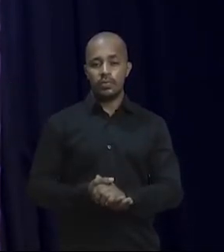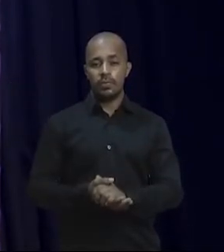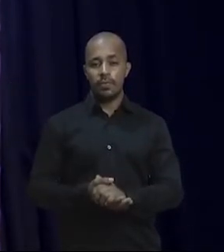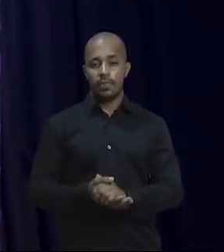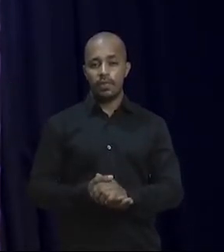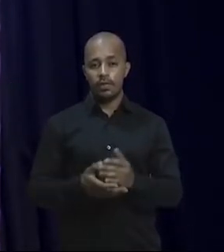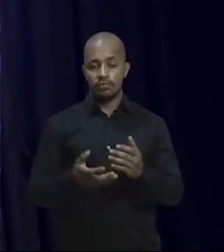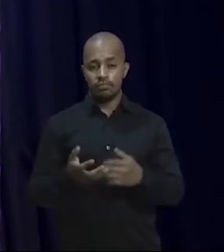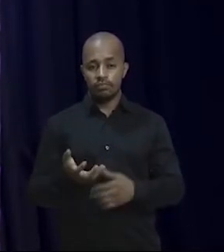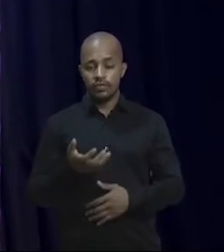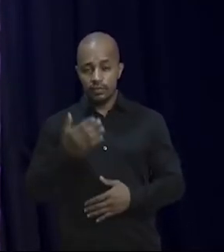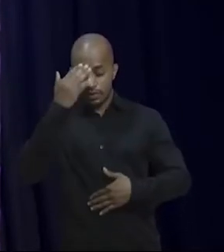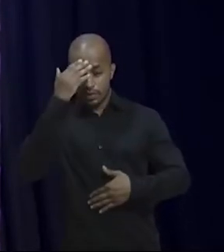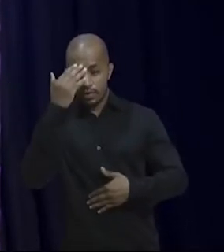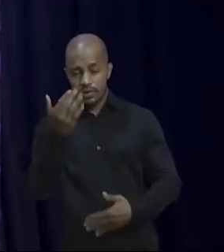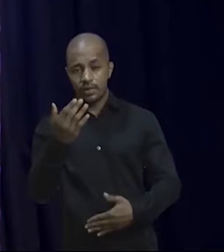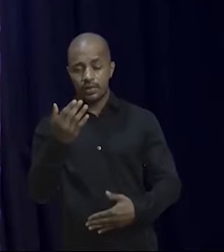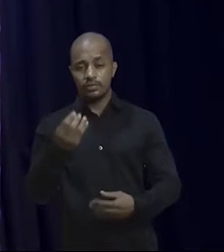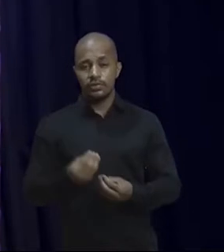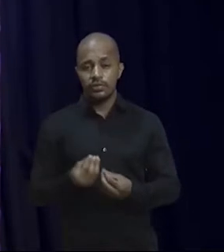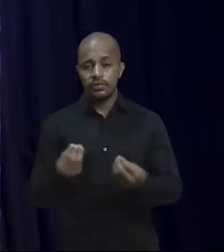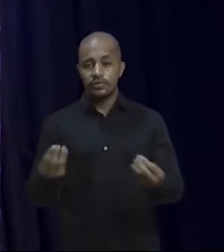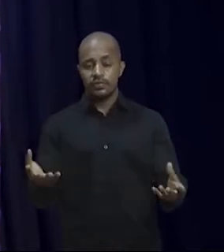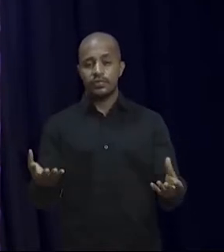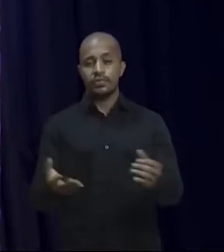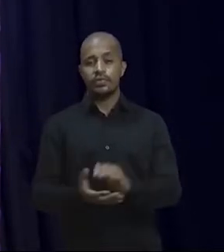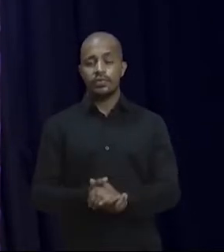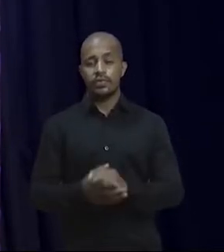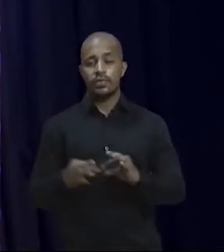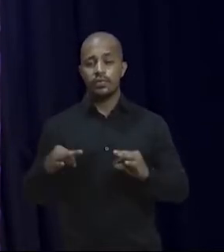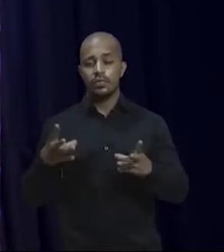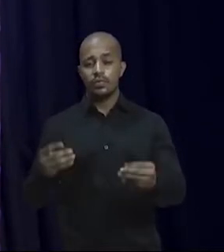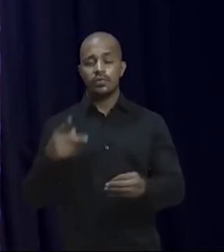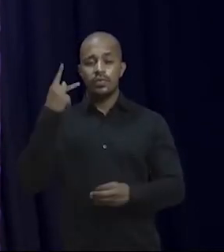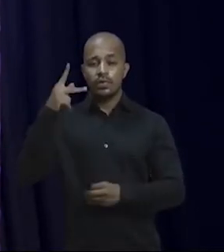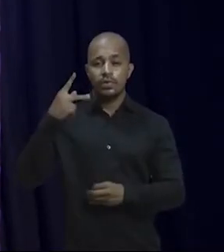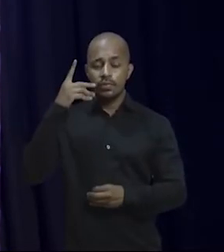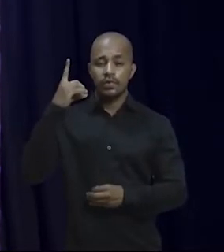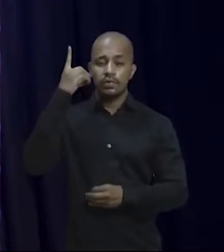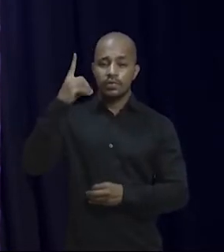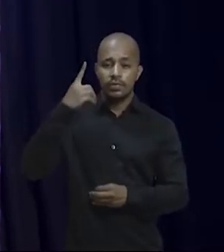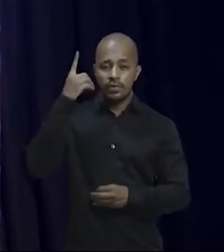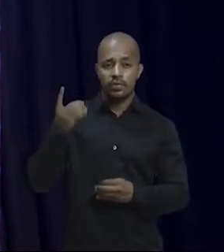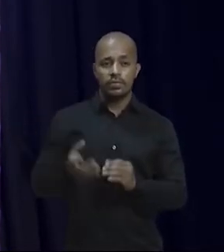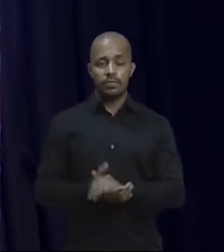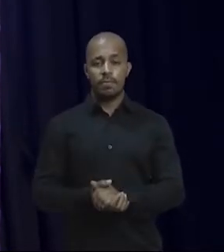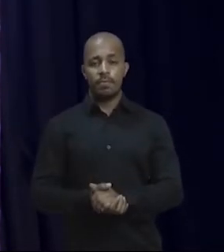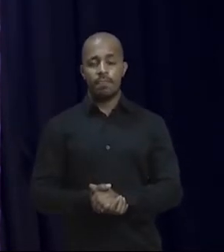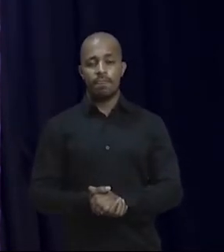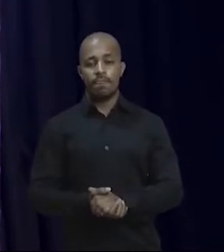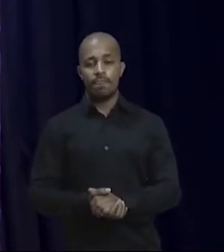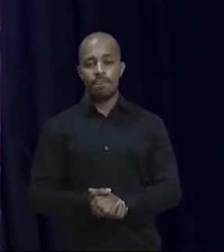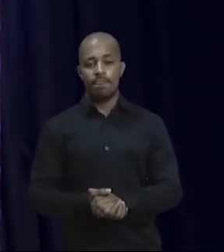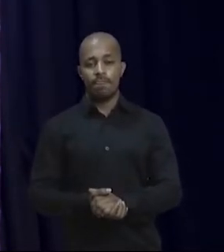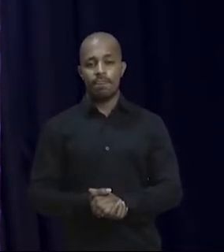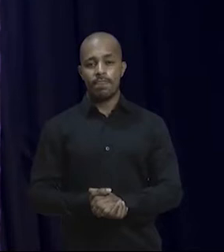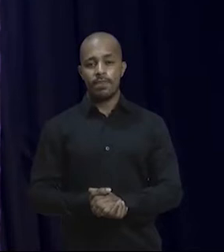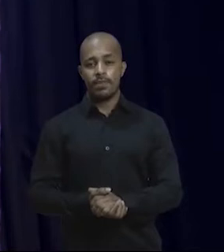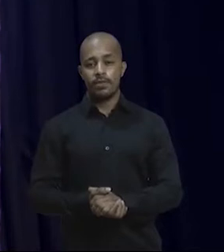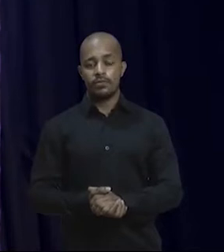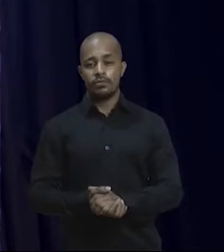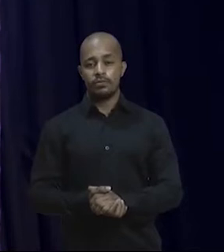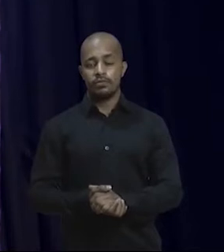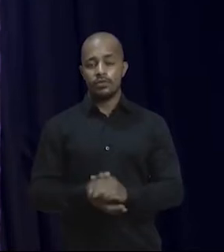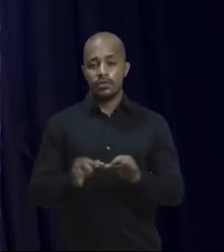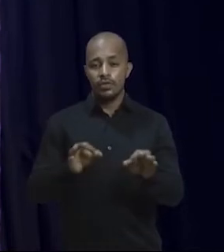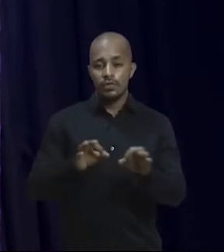deputados e deputadas e dividir esse prêmio com todos os deputados e deputadas que formam essa